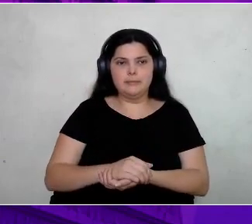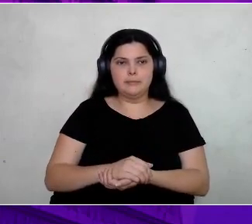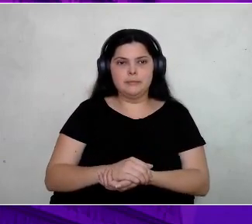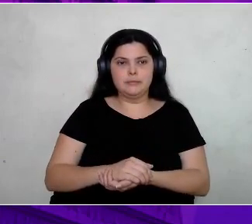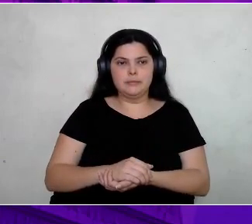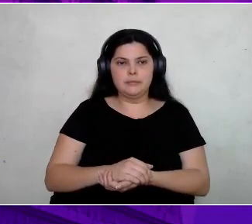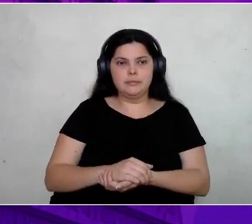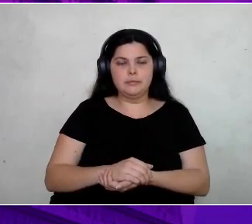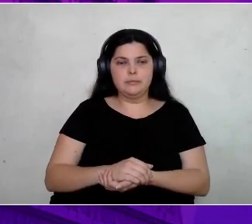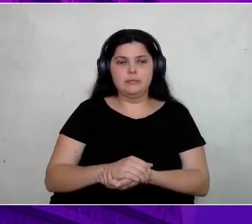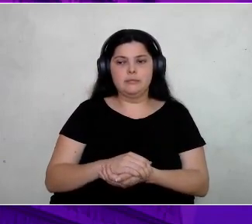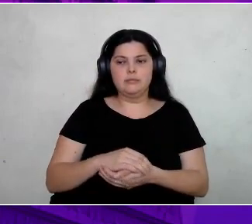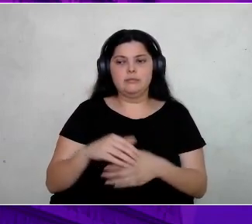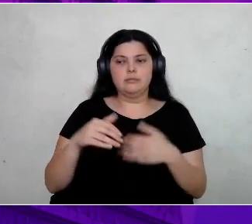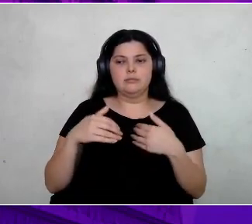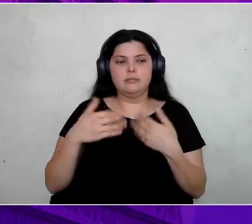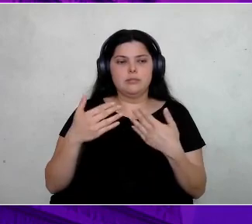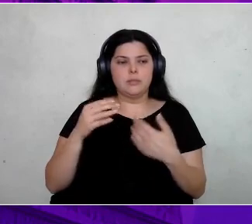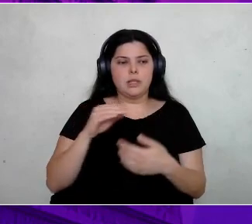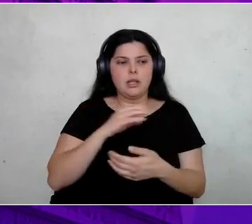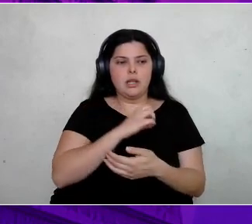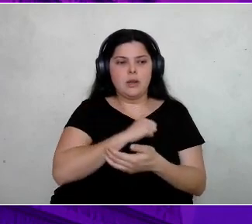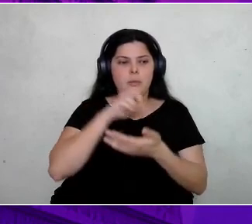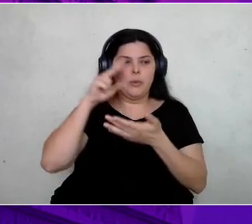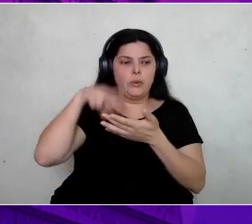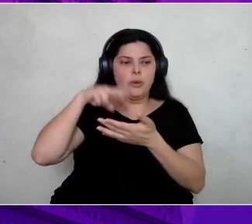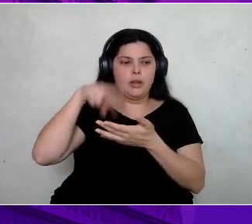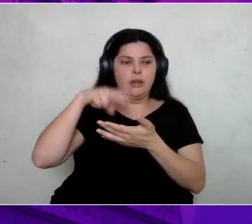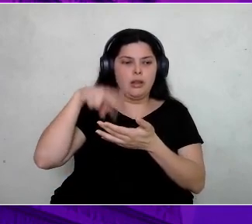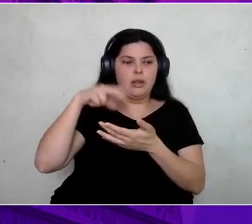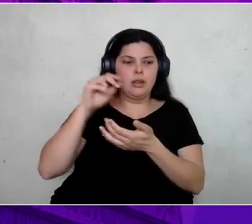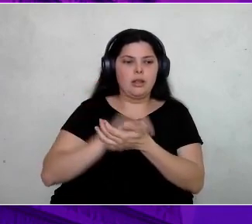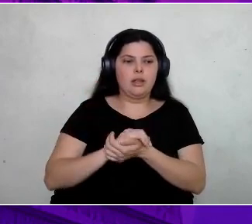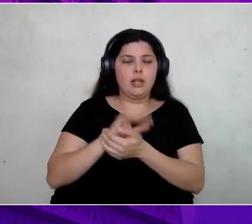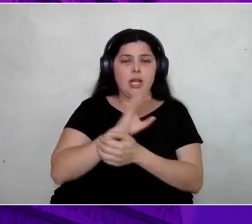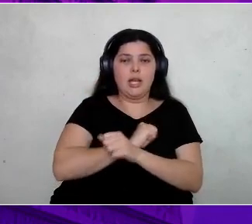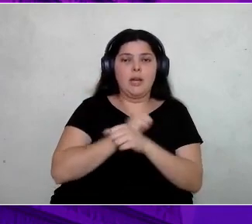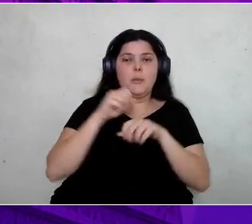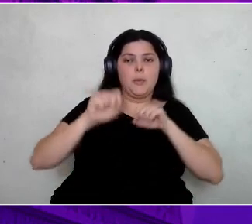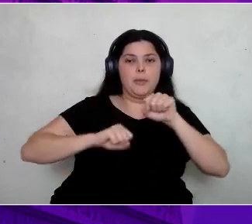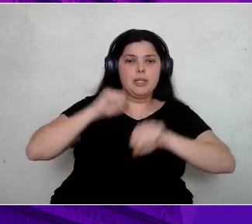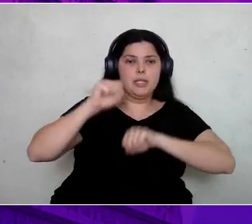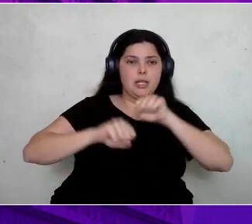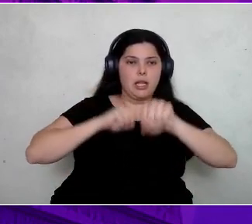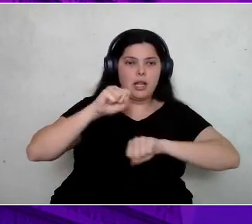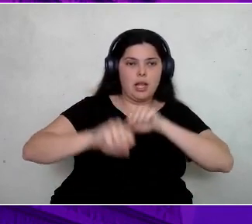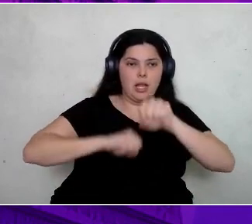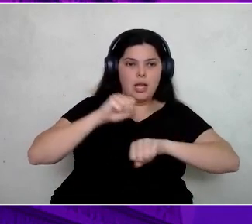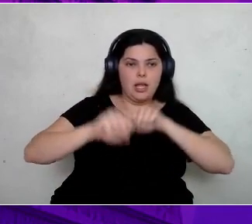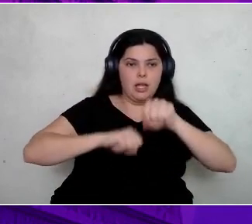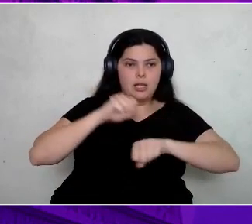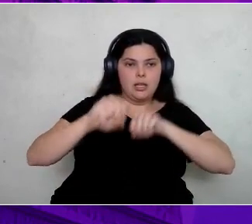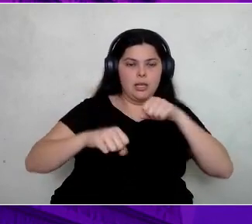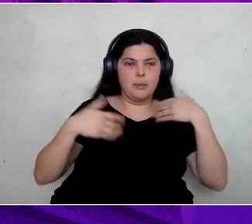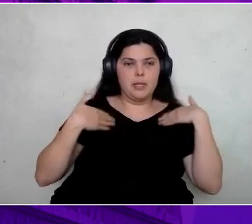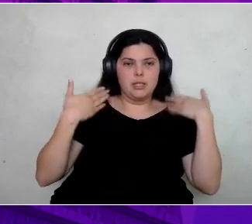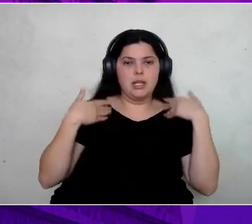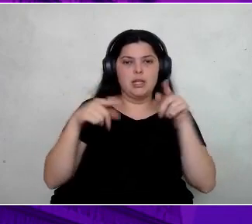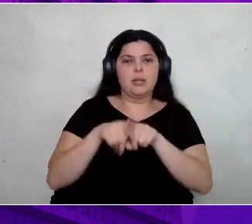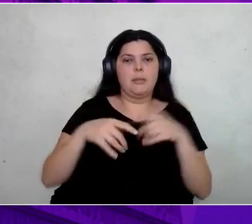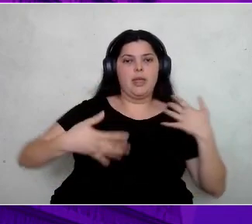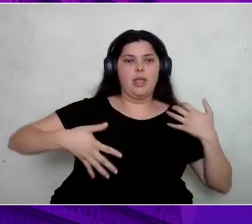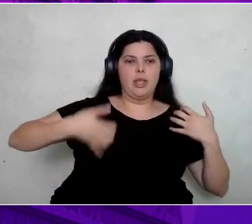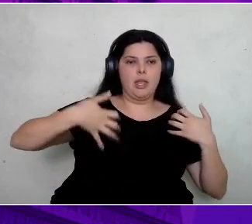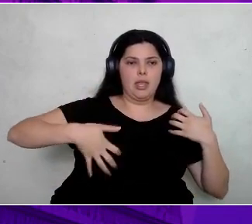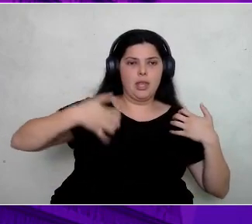E adoro ler, adoro andar de bicicleta, adoro tocar guitarra, sou